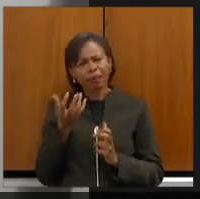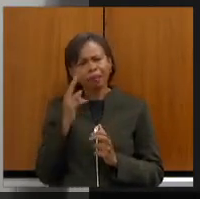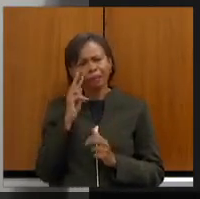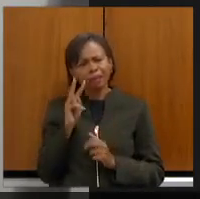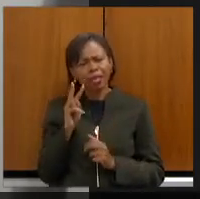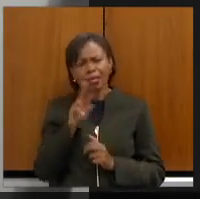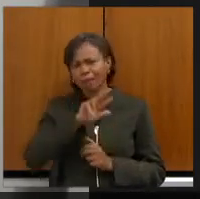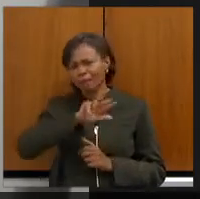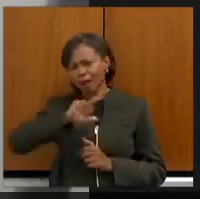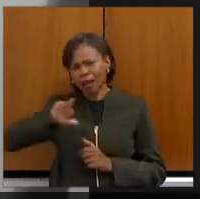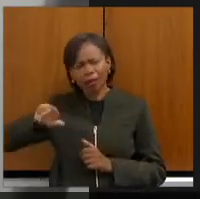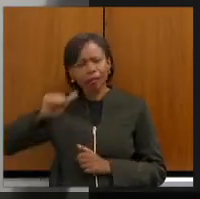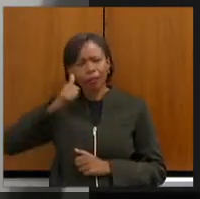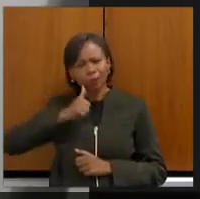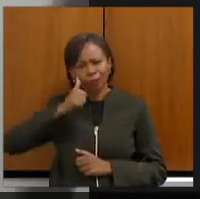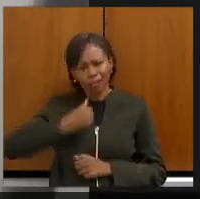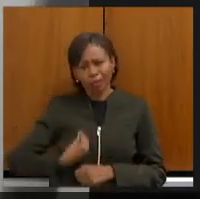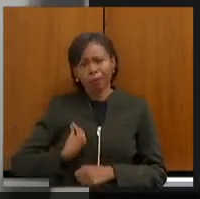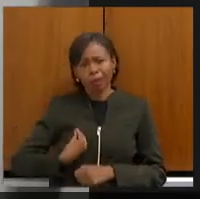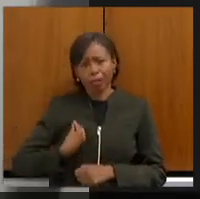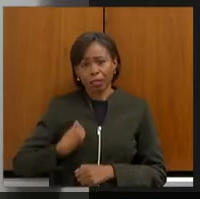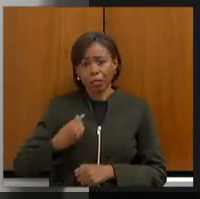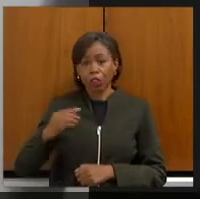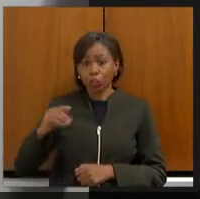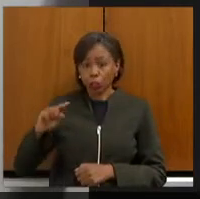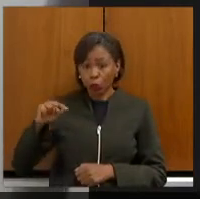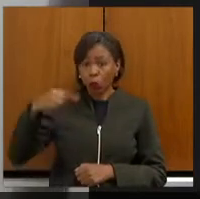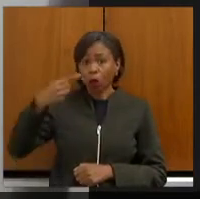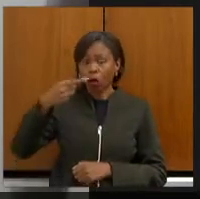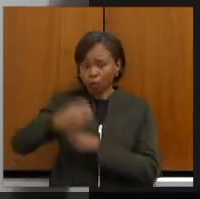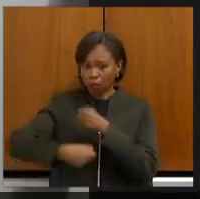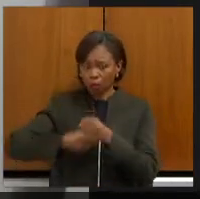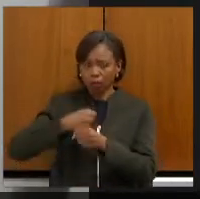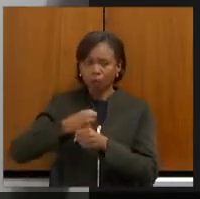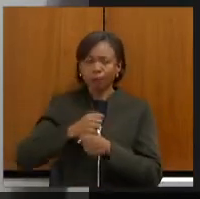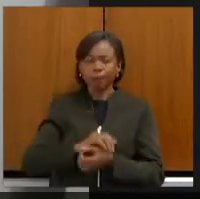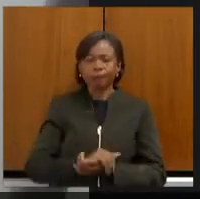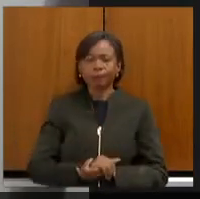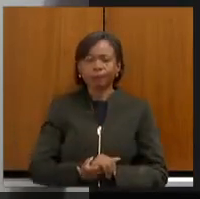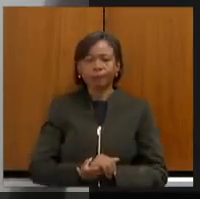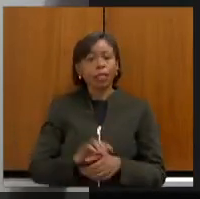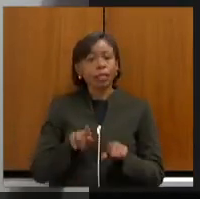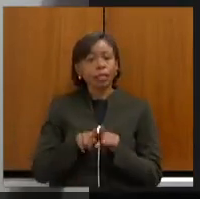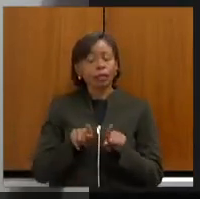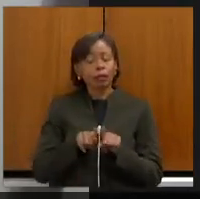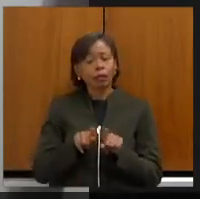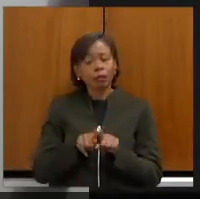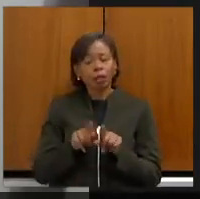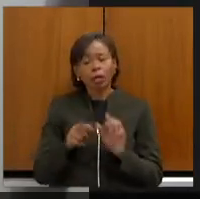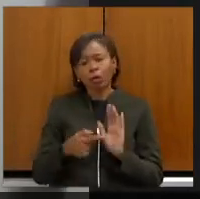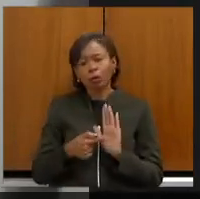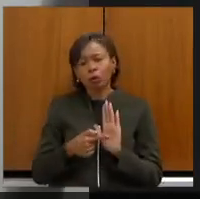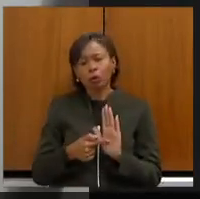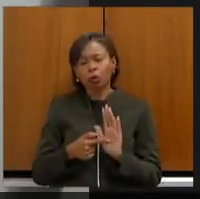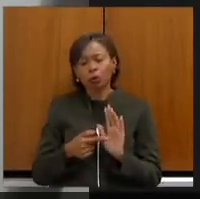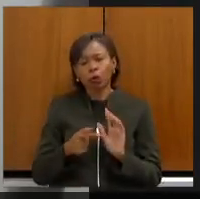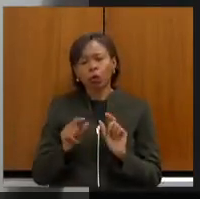presentes aí numa da próxima legislatura a e trazer também um pouquinho da